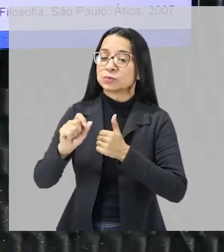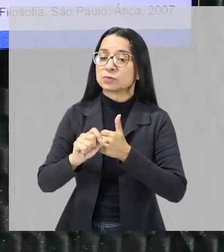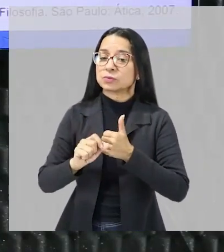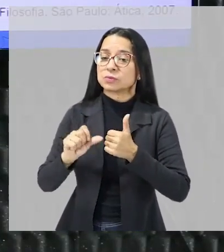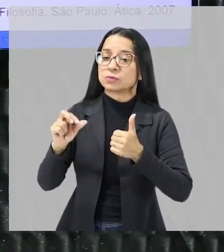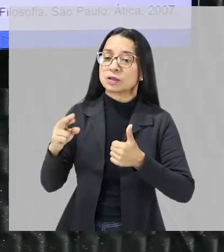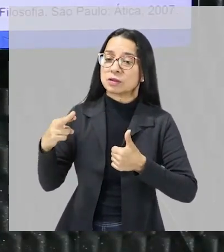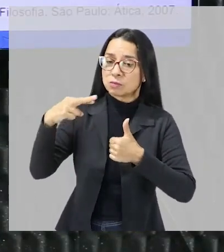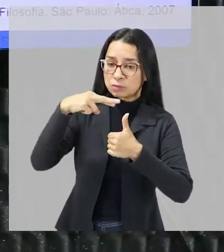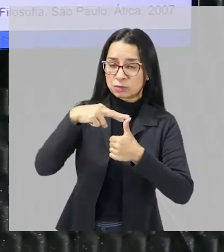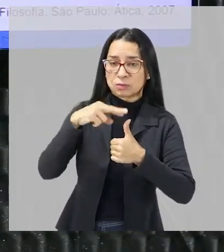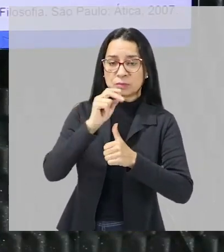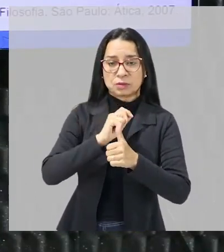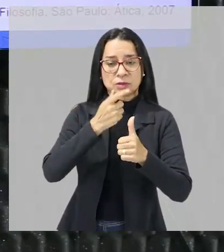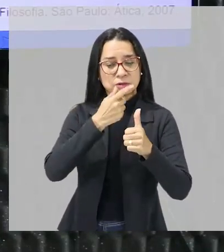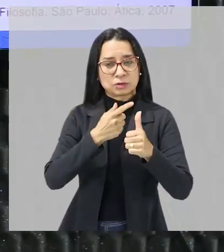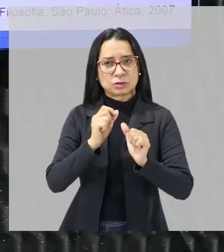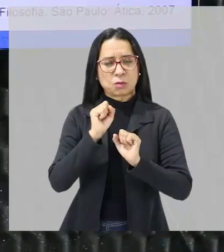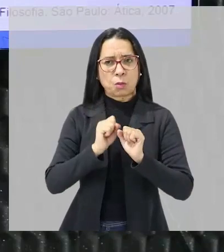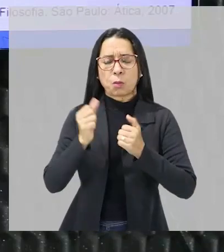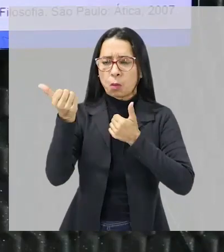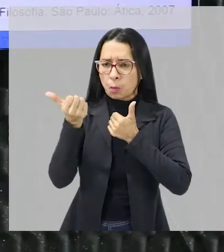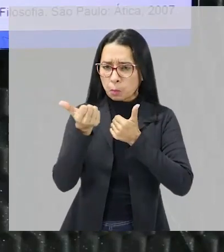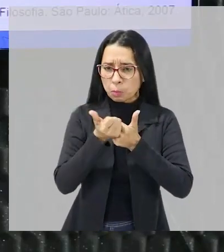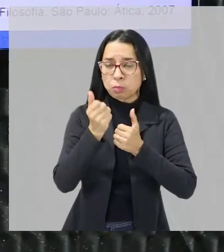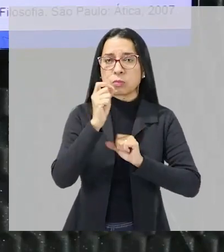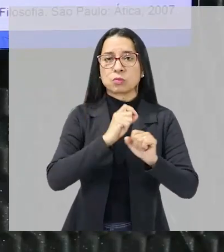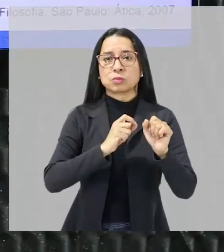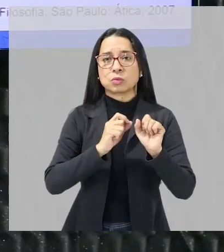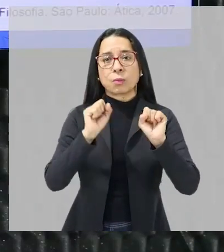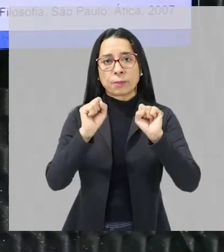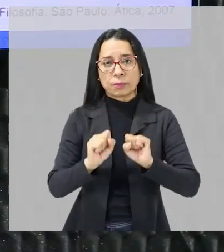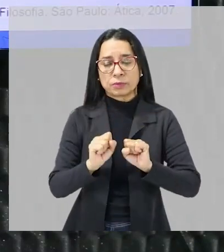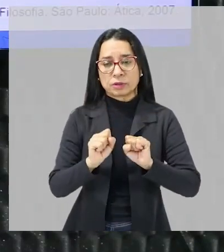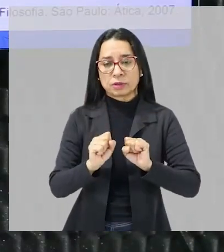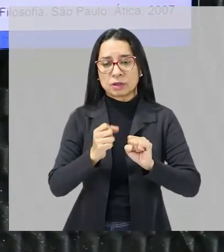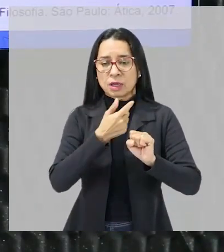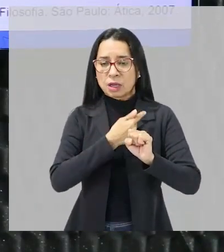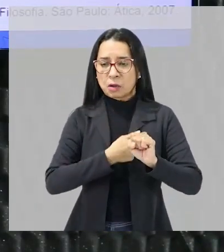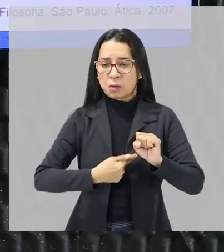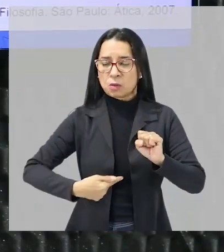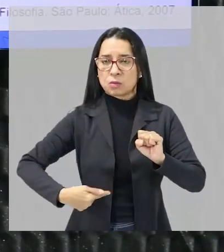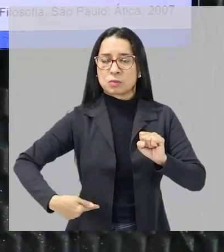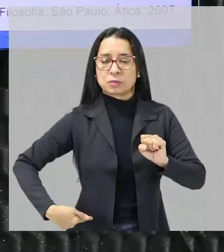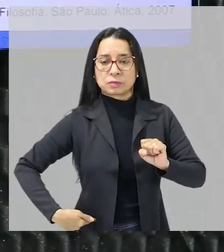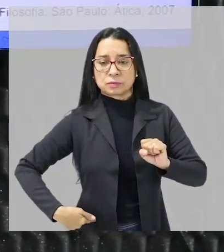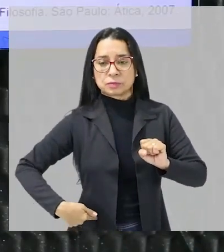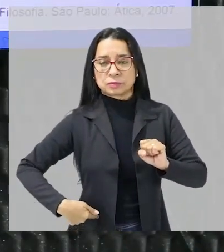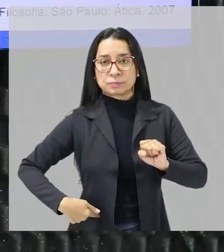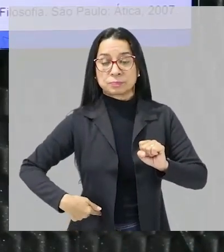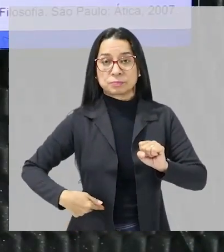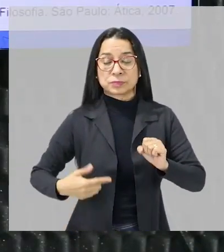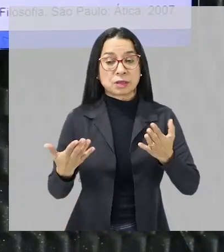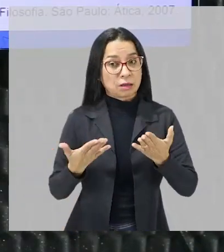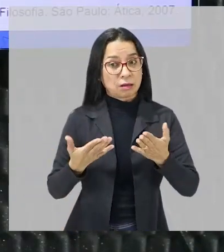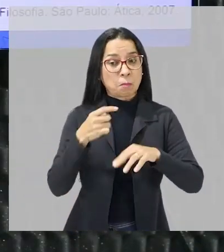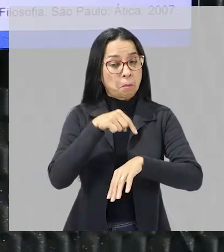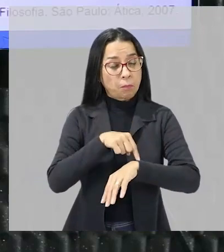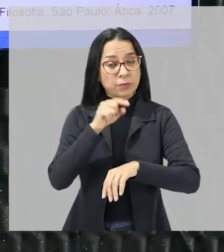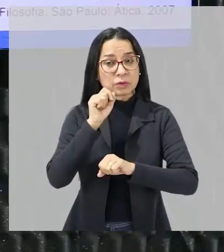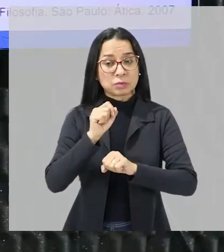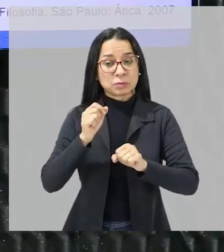poder, que é governador, presidente, prefeito, por exemplo, ela está momentaneamente naquela função, mas